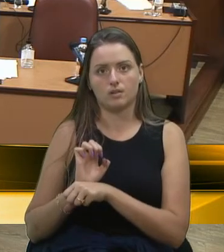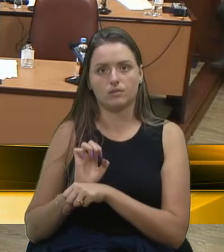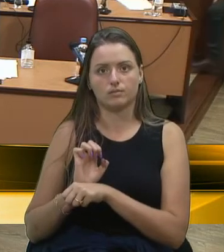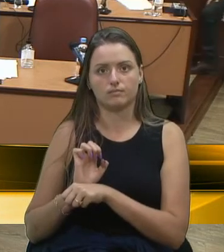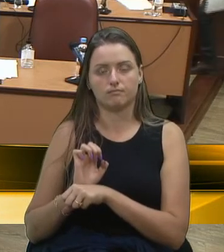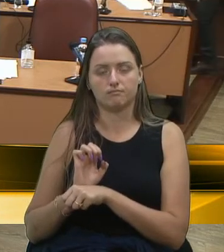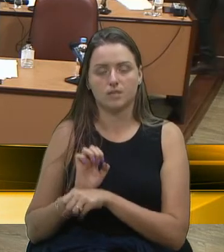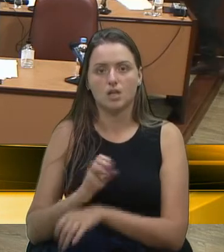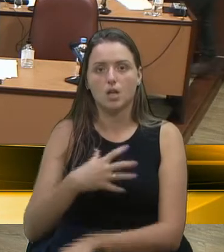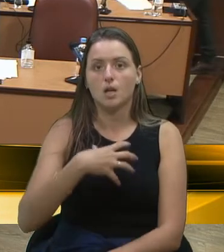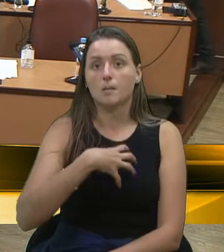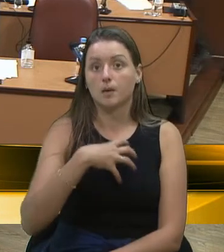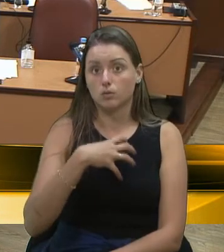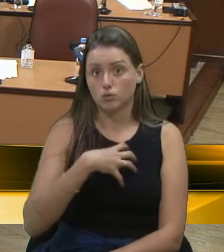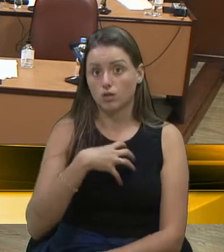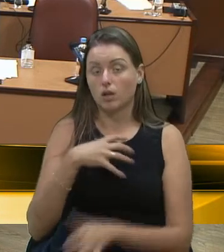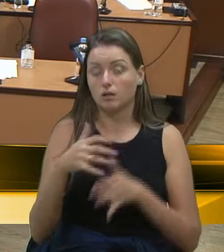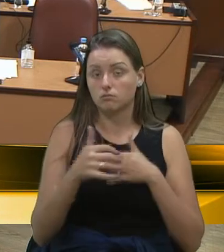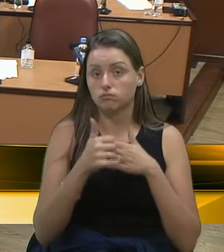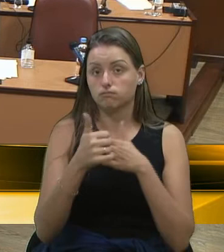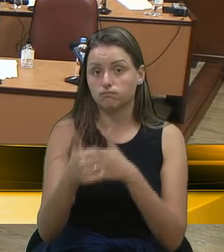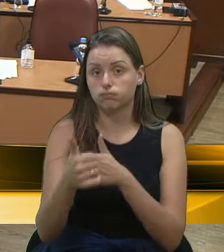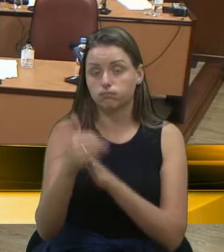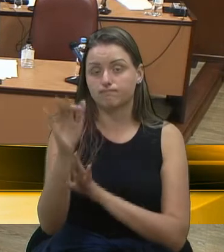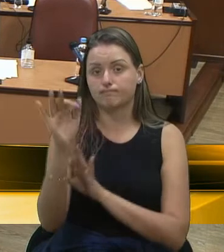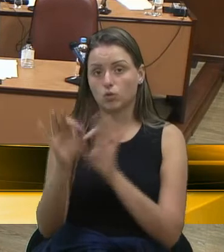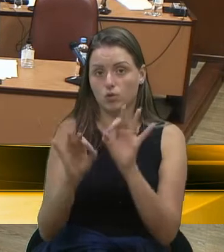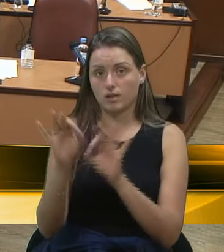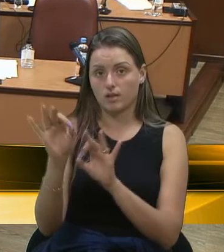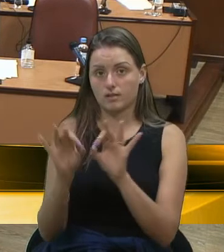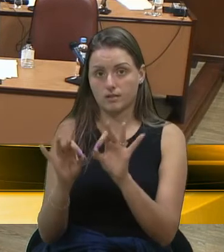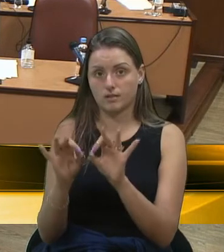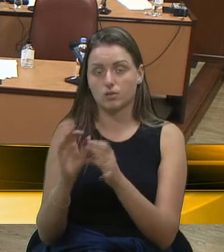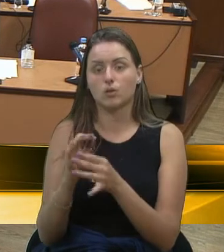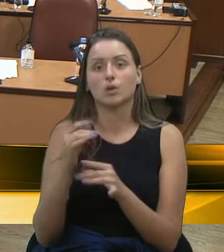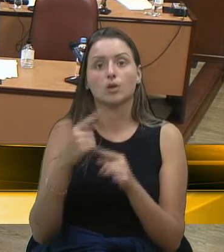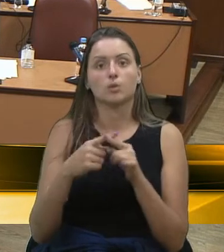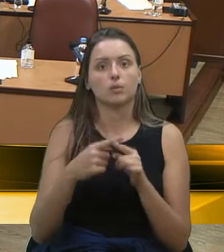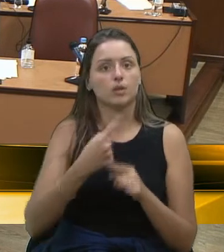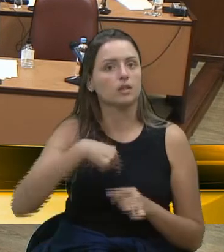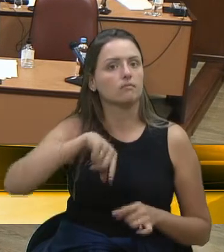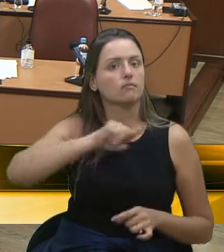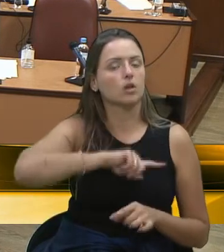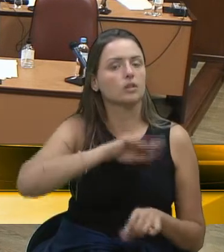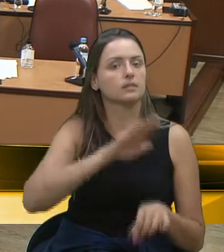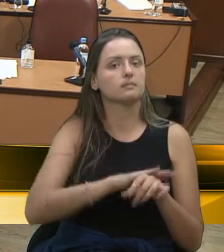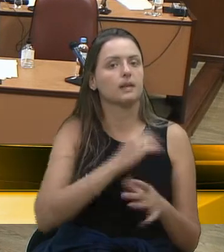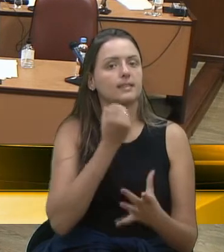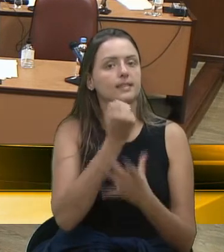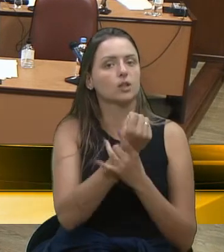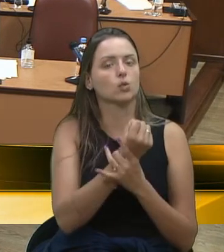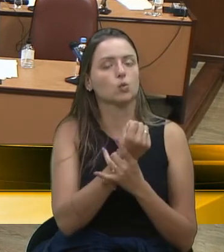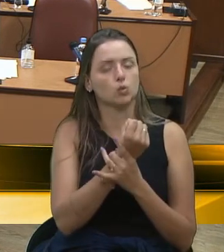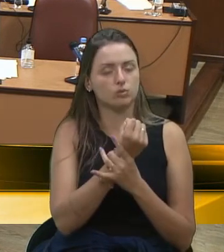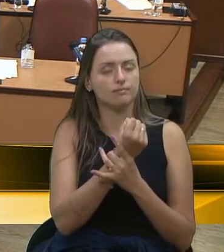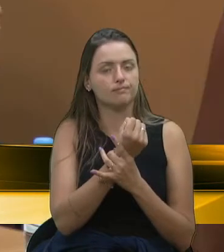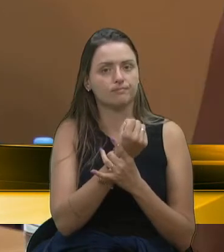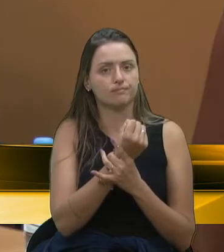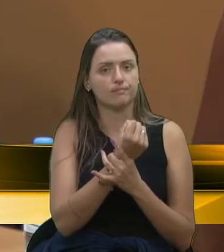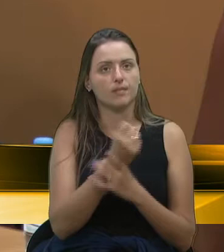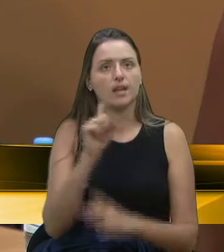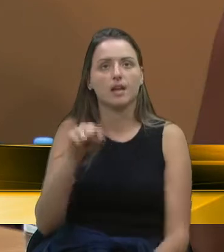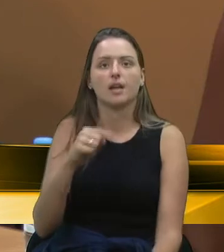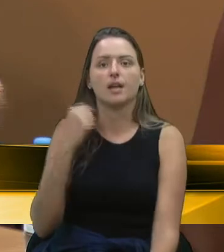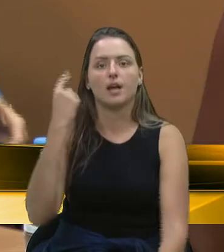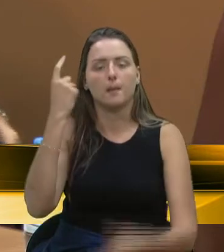pela forma como vem conduzindo. Eu acho que ele deixa nós seguros em relação à pandemia. A